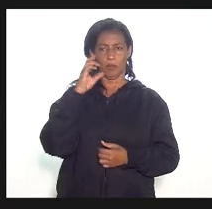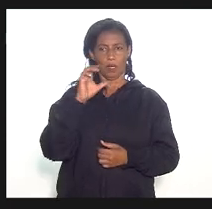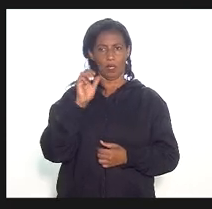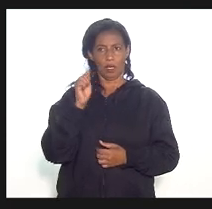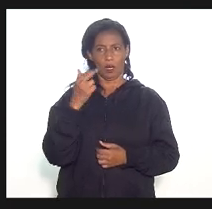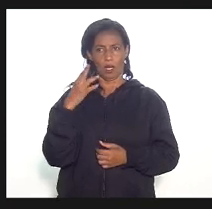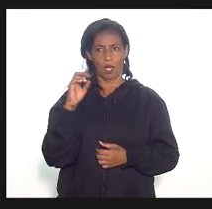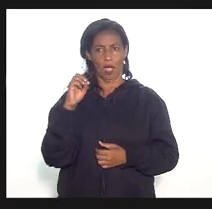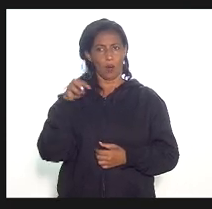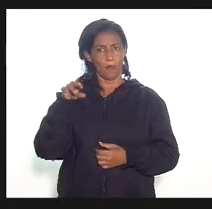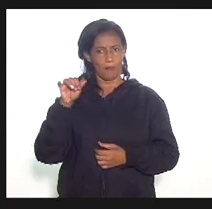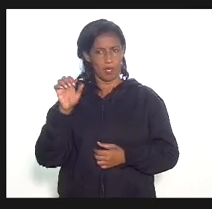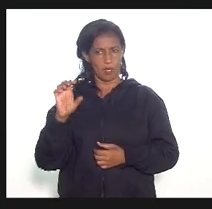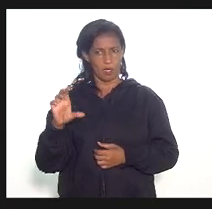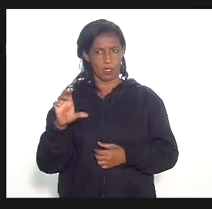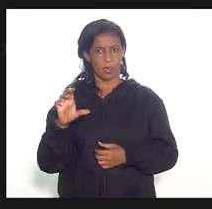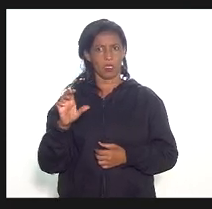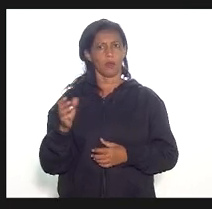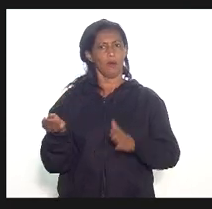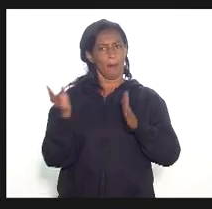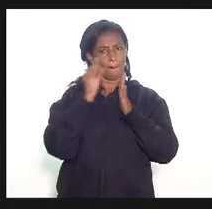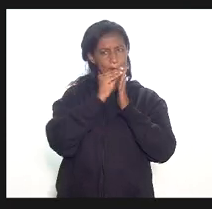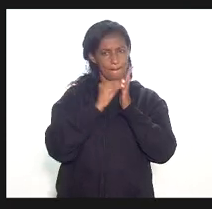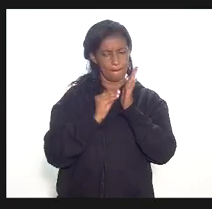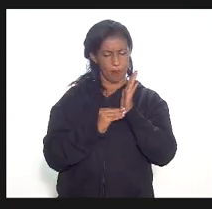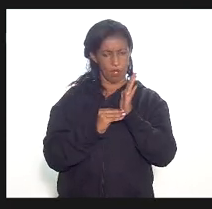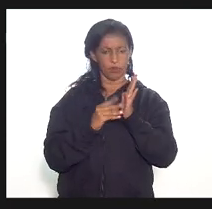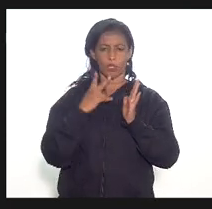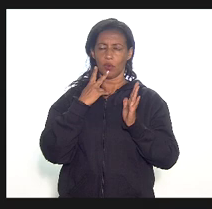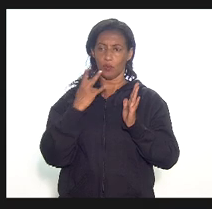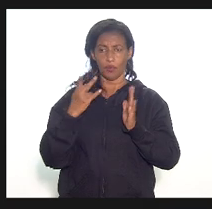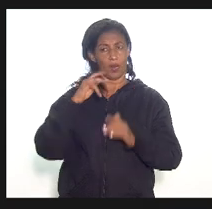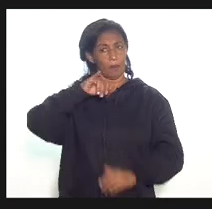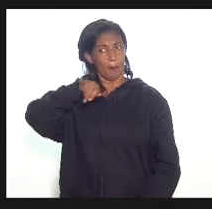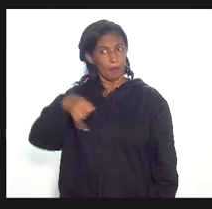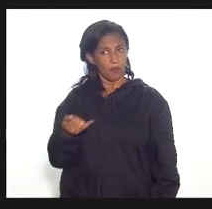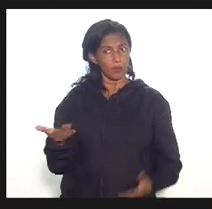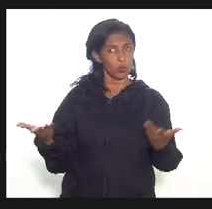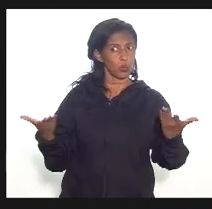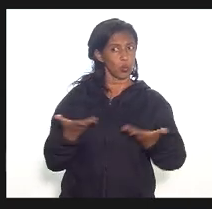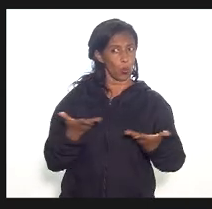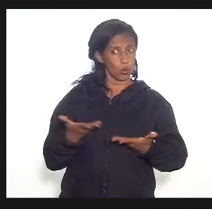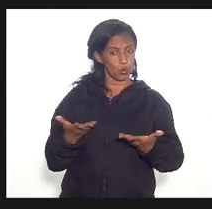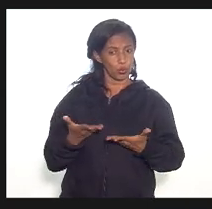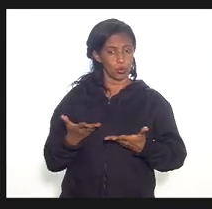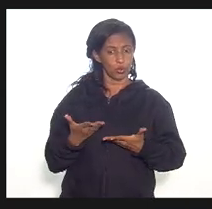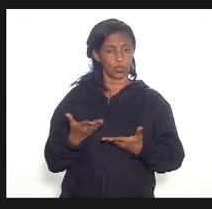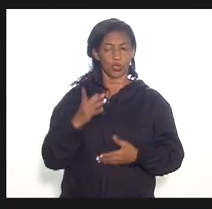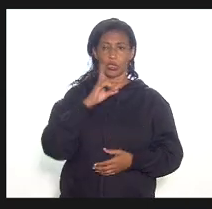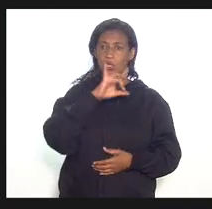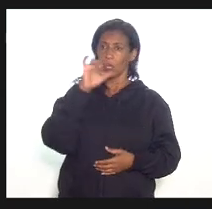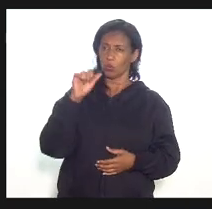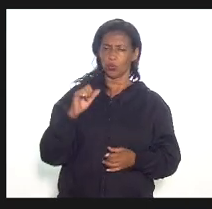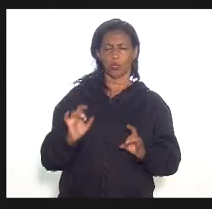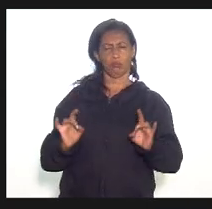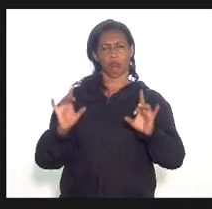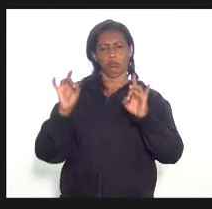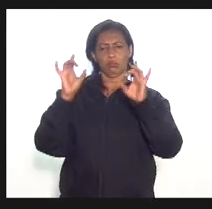voltará a pauta eu falarei sobre ele mas aproveitando hoje hoje que é o dia então